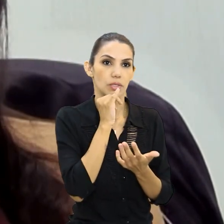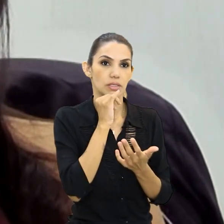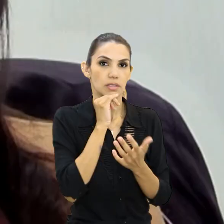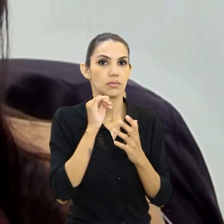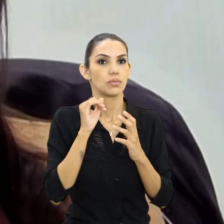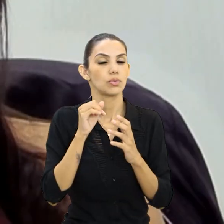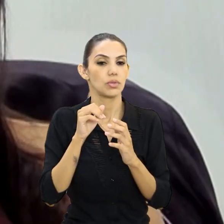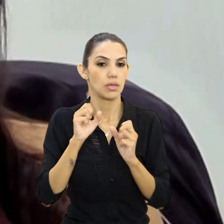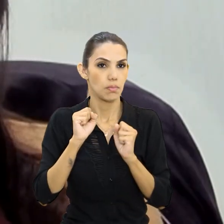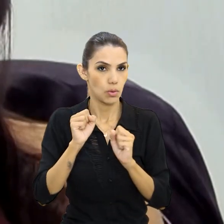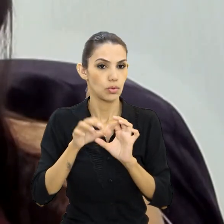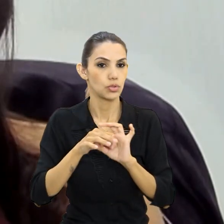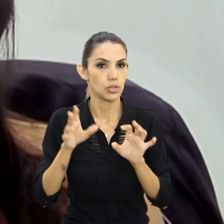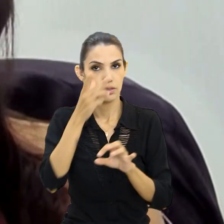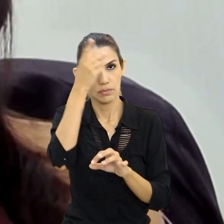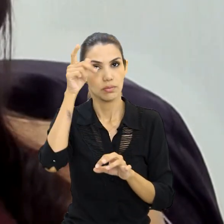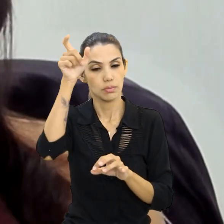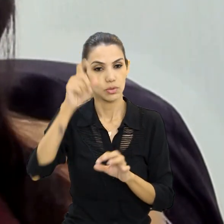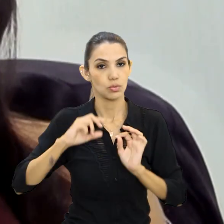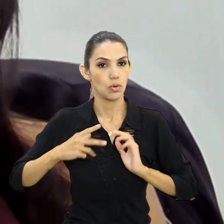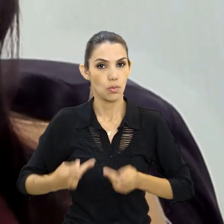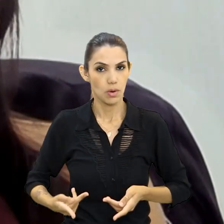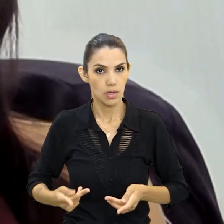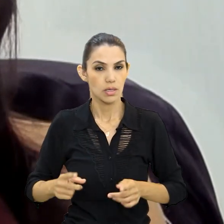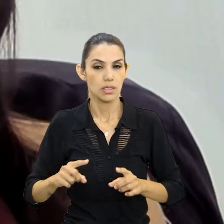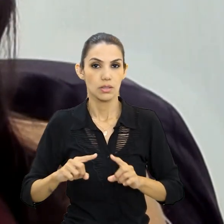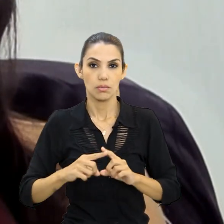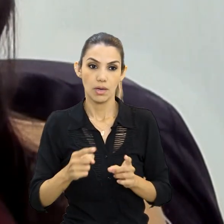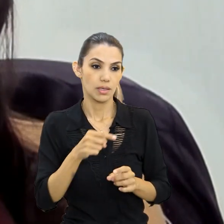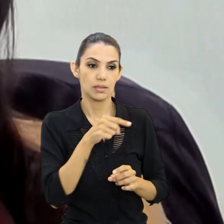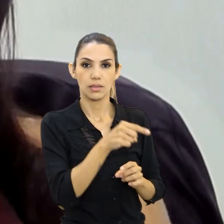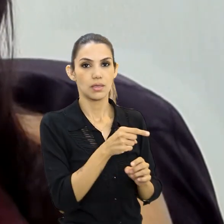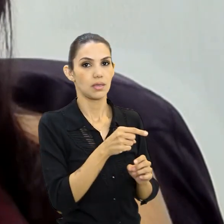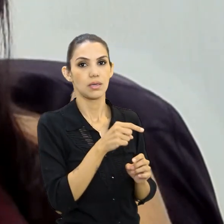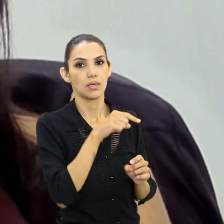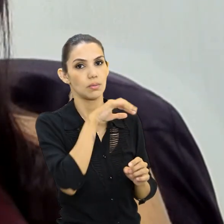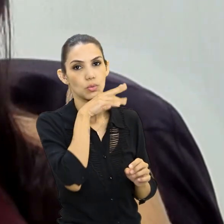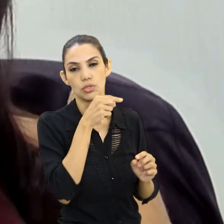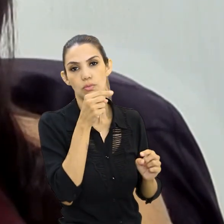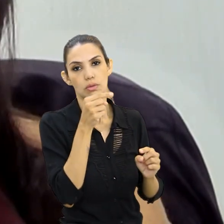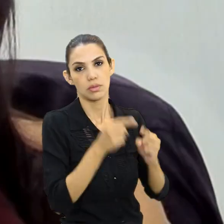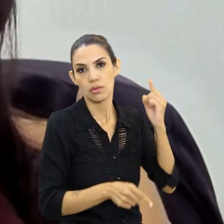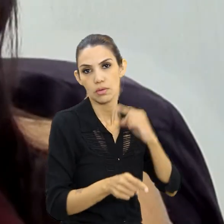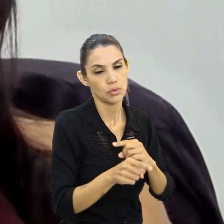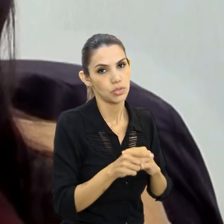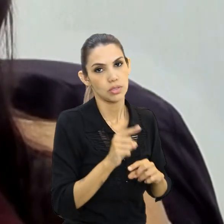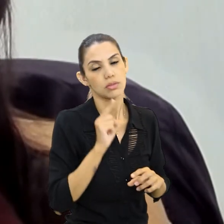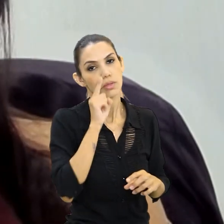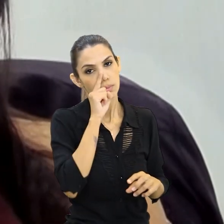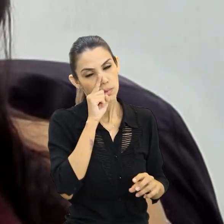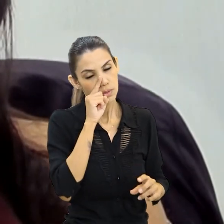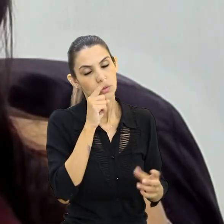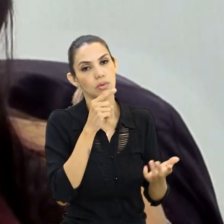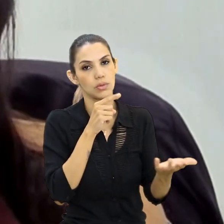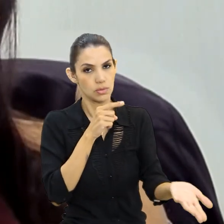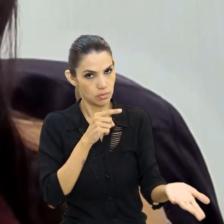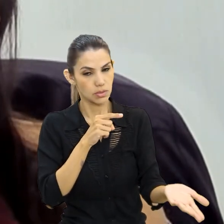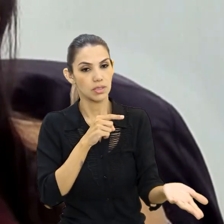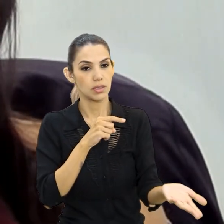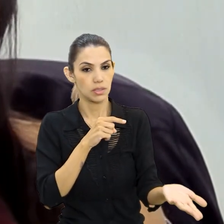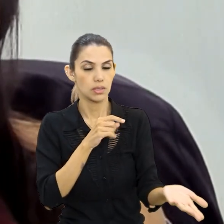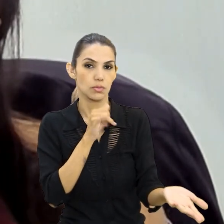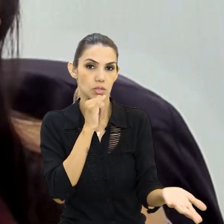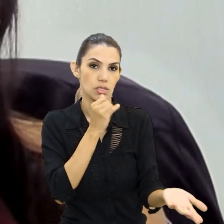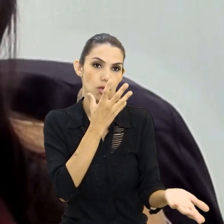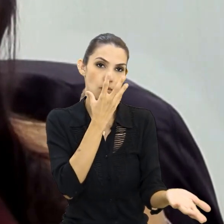ácido acetilsalicílico extremamente usual na saúde humana e muito perigoso para a saúde de pet, principalmente